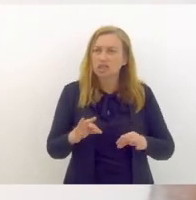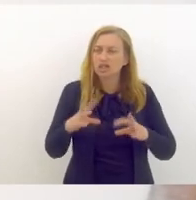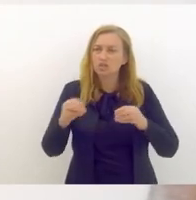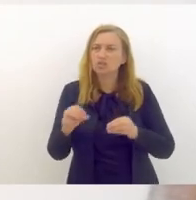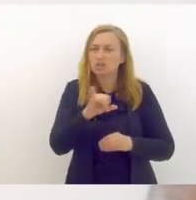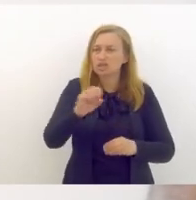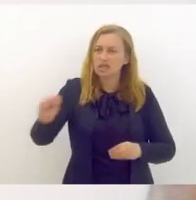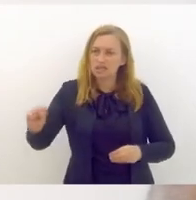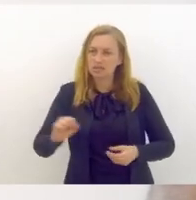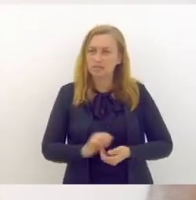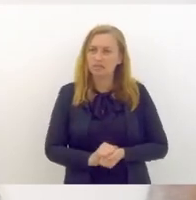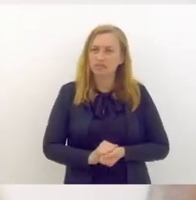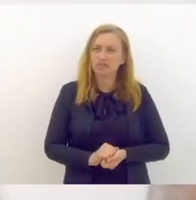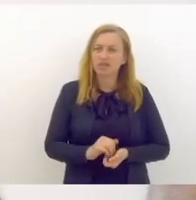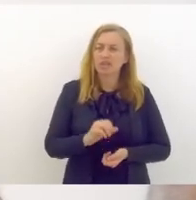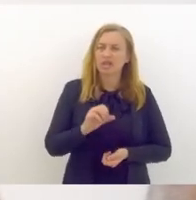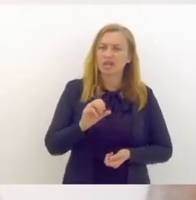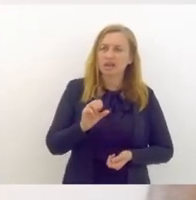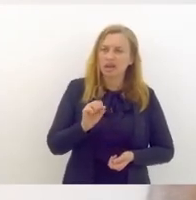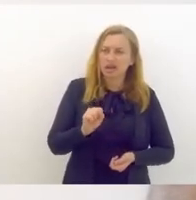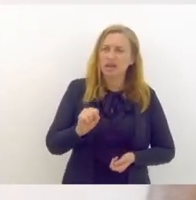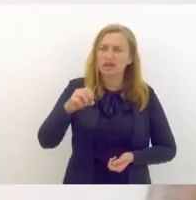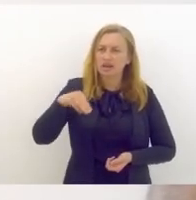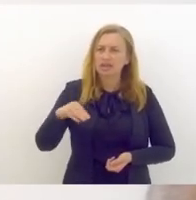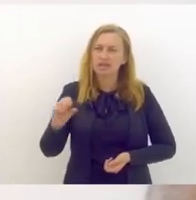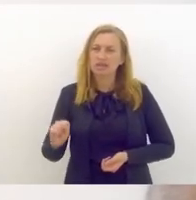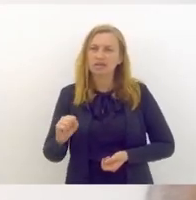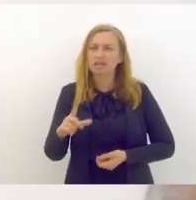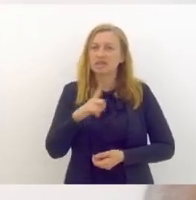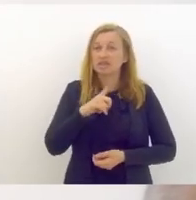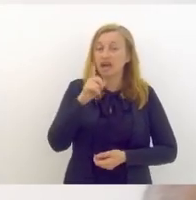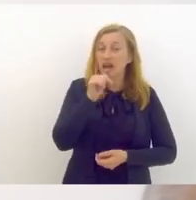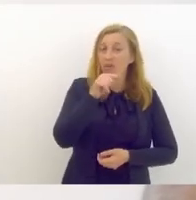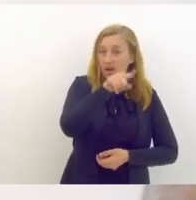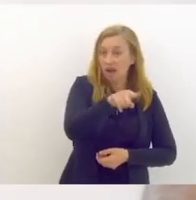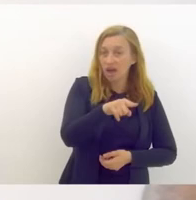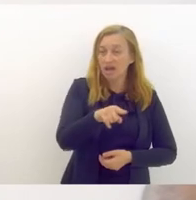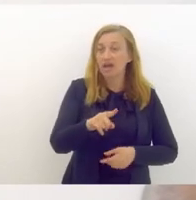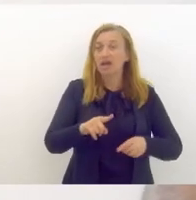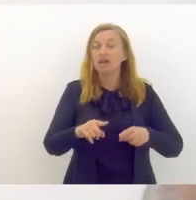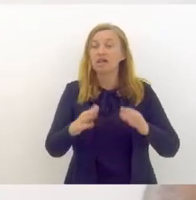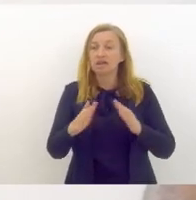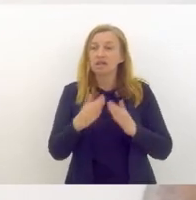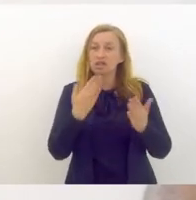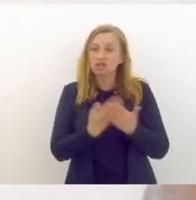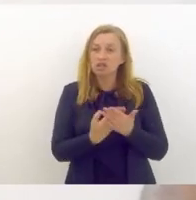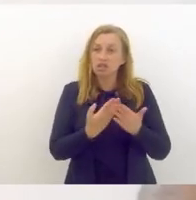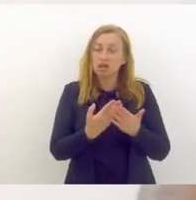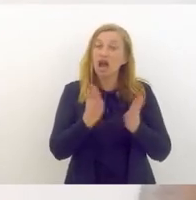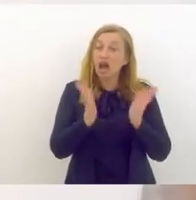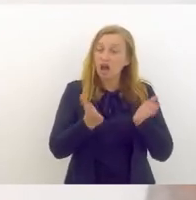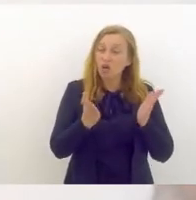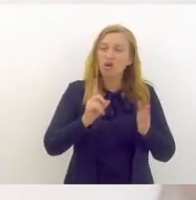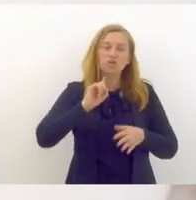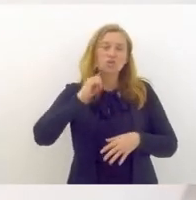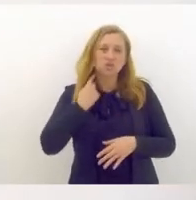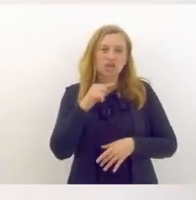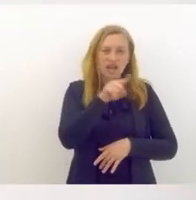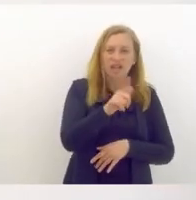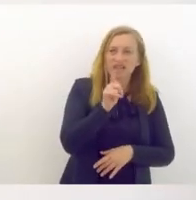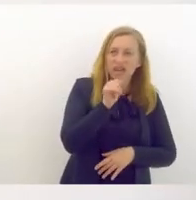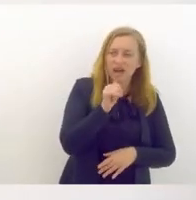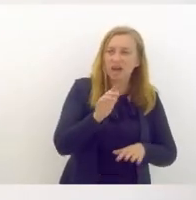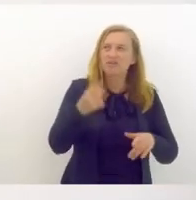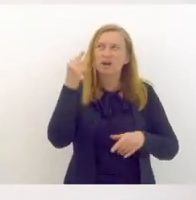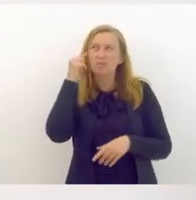CSN. E a CSN foi para lá porque tinha muita água. E agora tem muita escória sendo jogada na água. Aí a gente fica pensando,